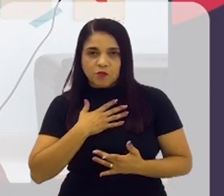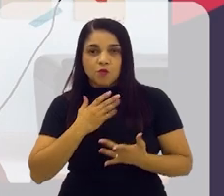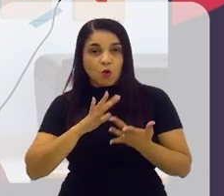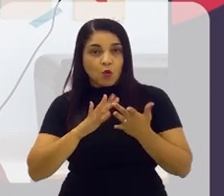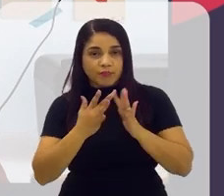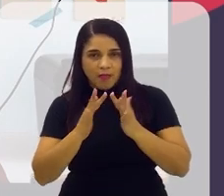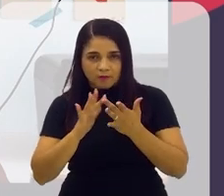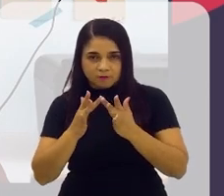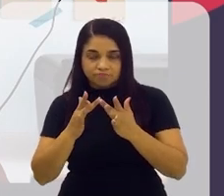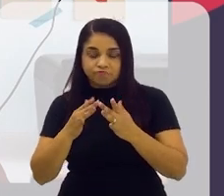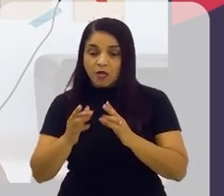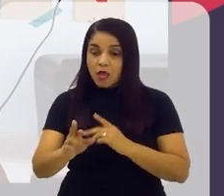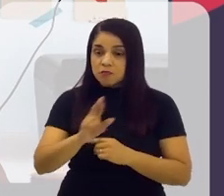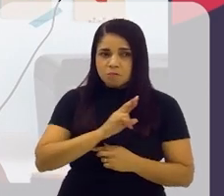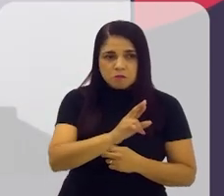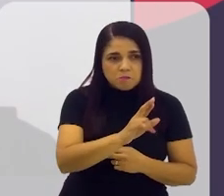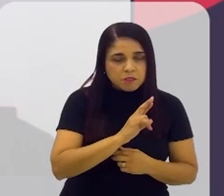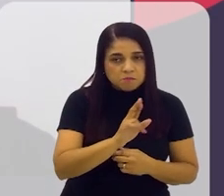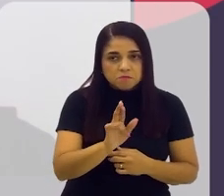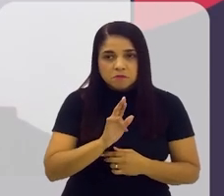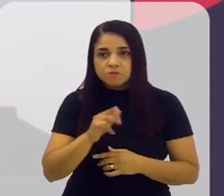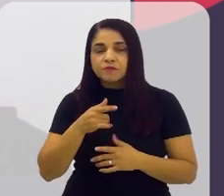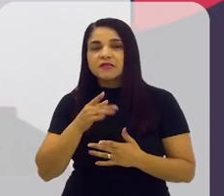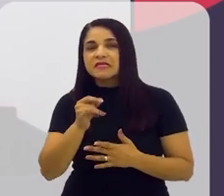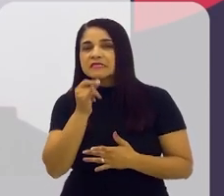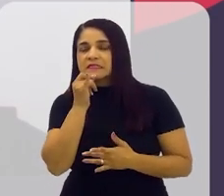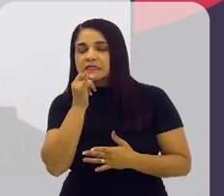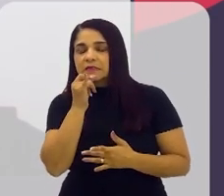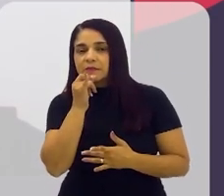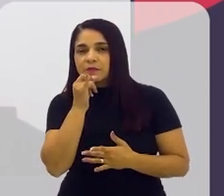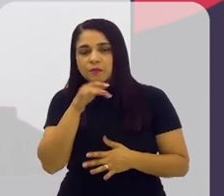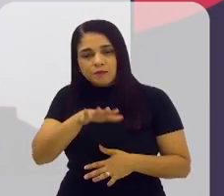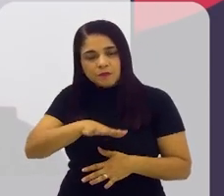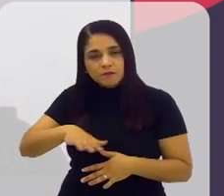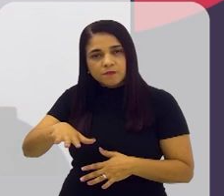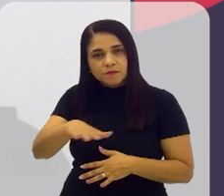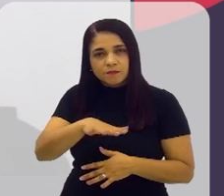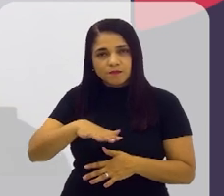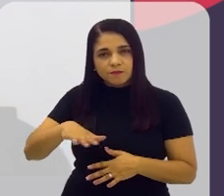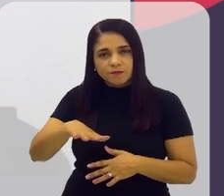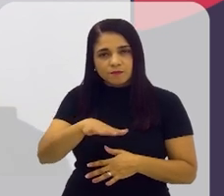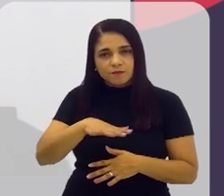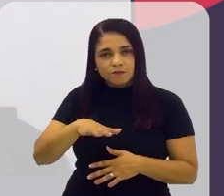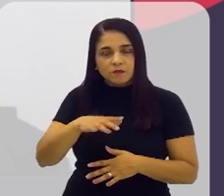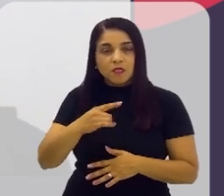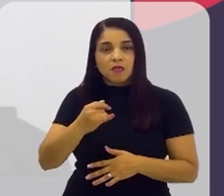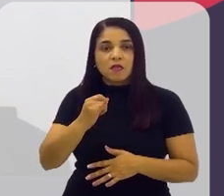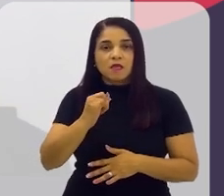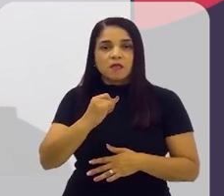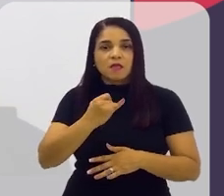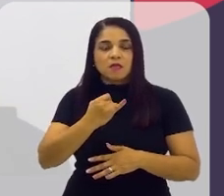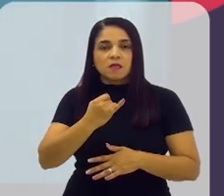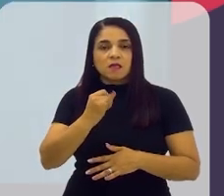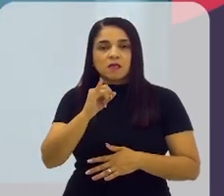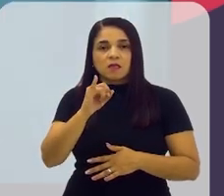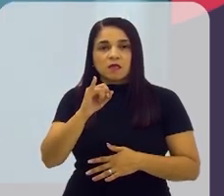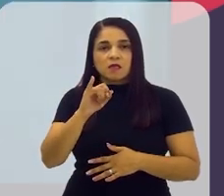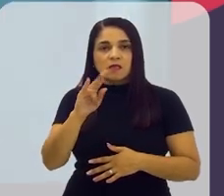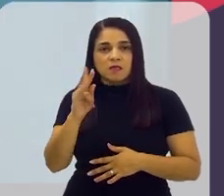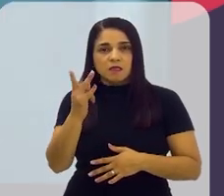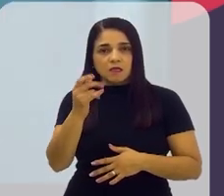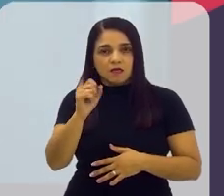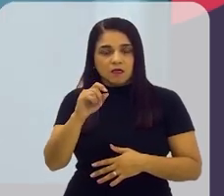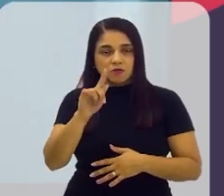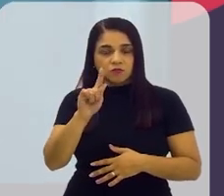ter uma resposta de algumas pessoas. Por exemplo, ali na região da Ilha do Governador, onde fica